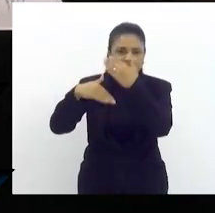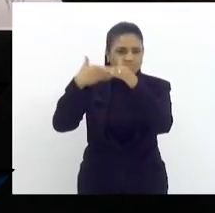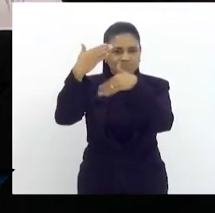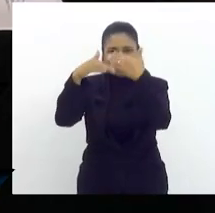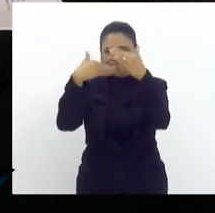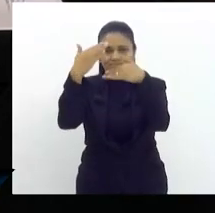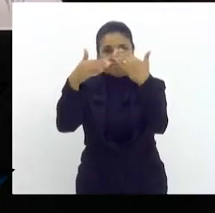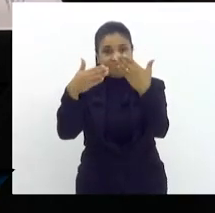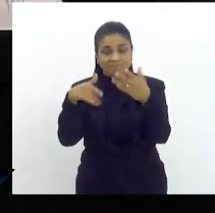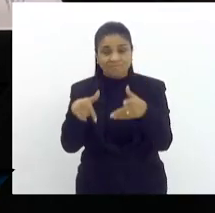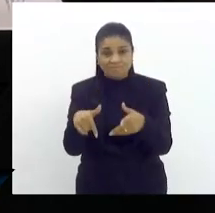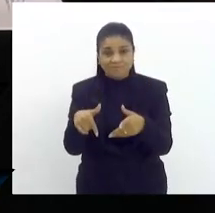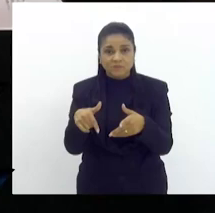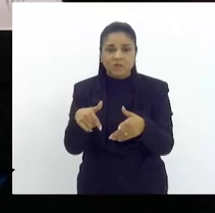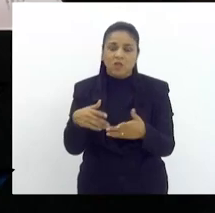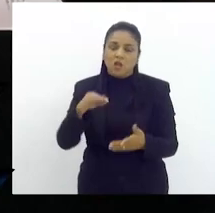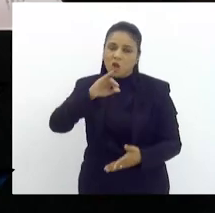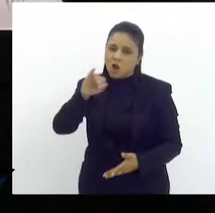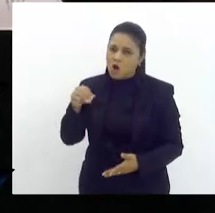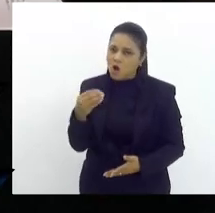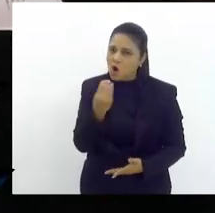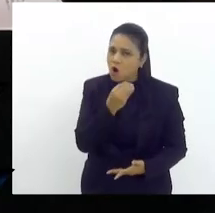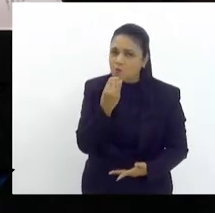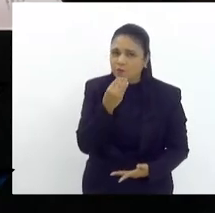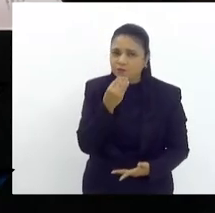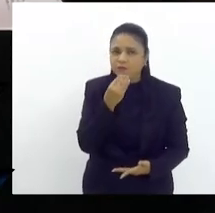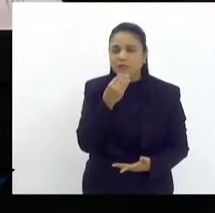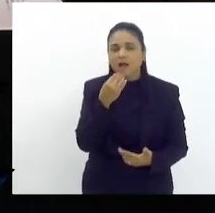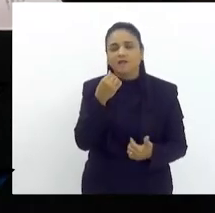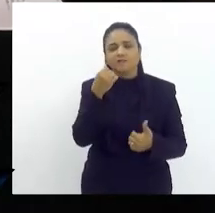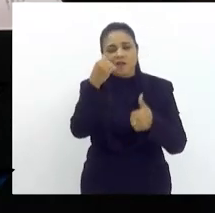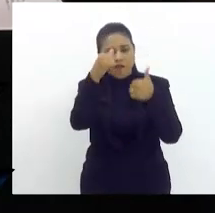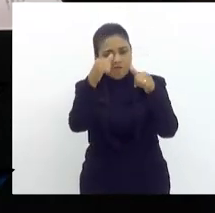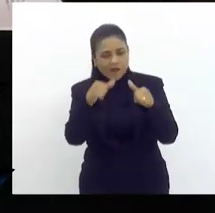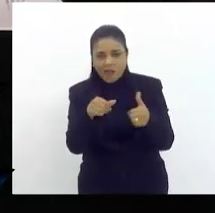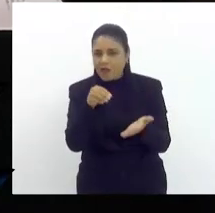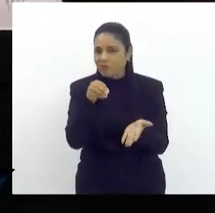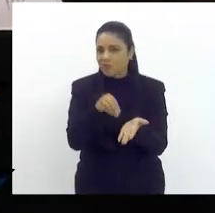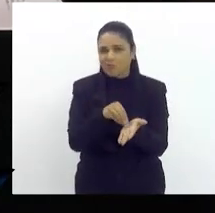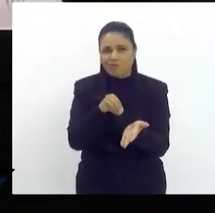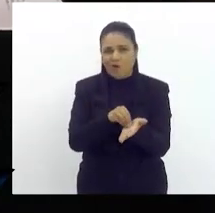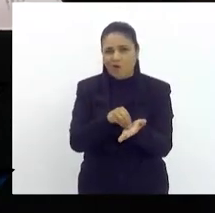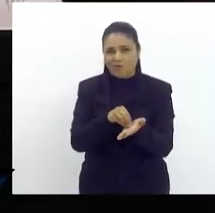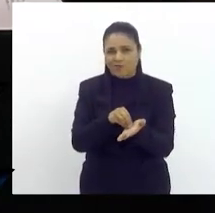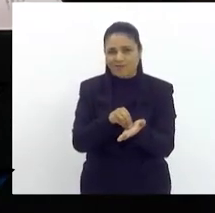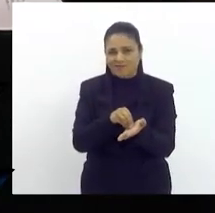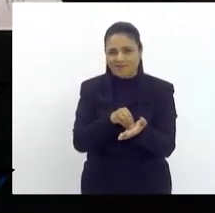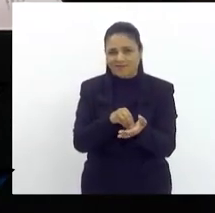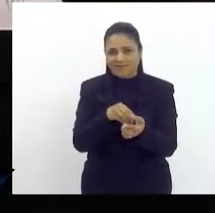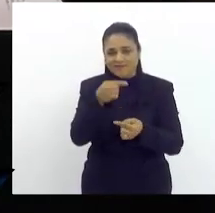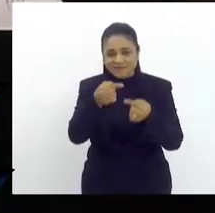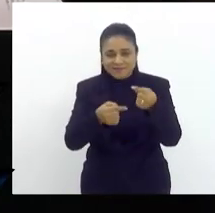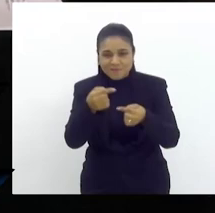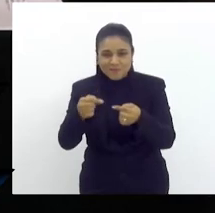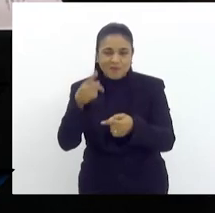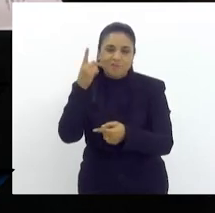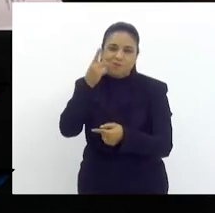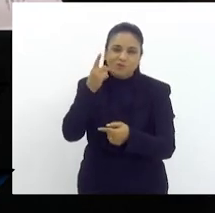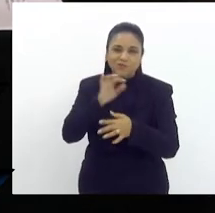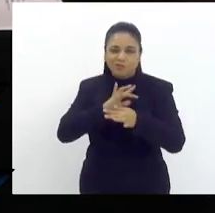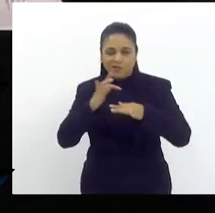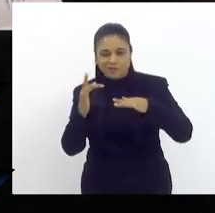que não faltam oportunidade de avaliar e debater política sobretudo nas redes sociais